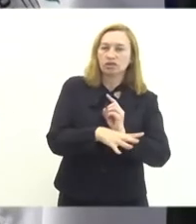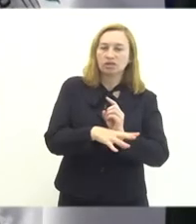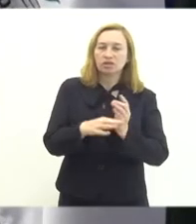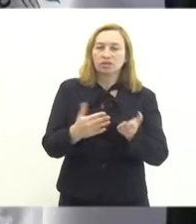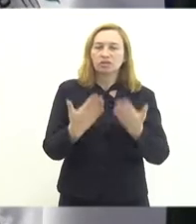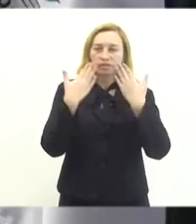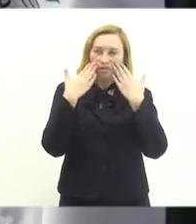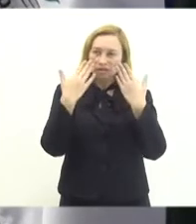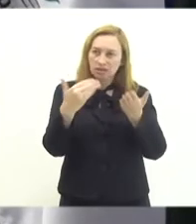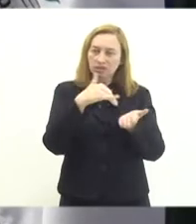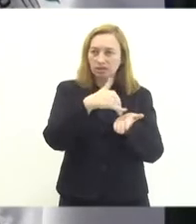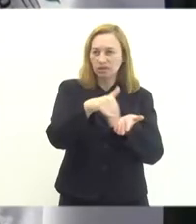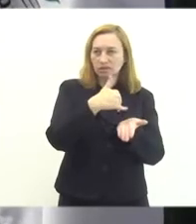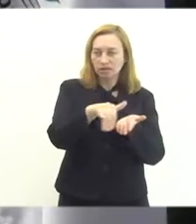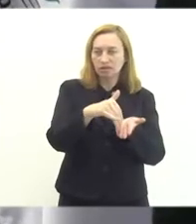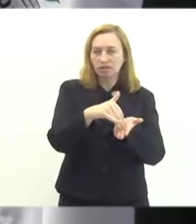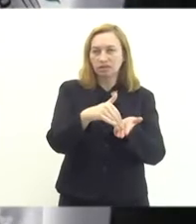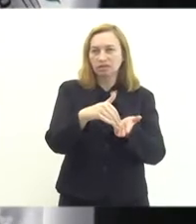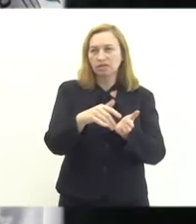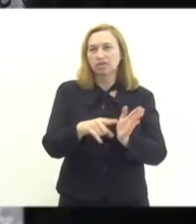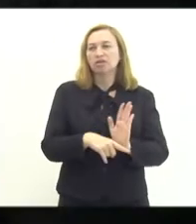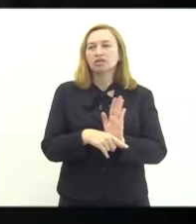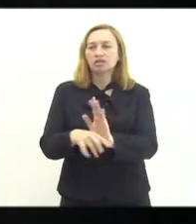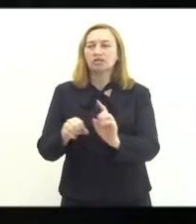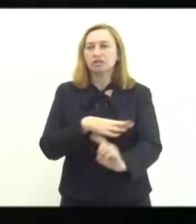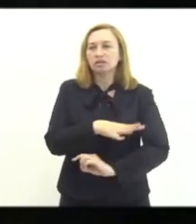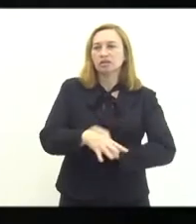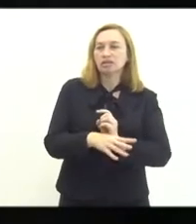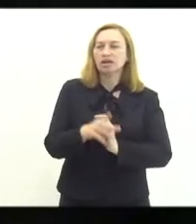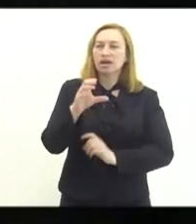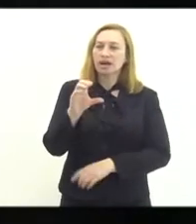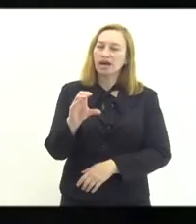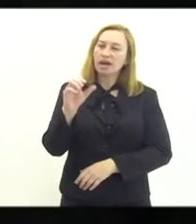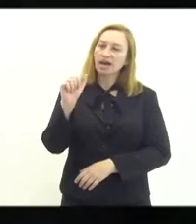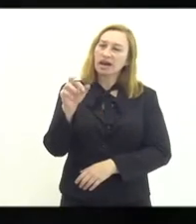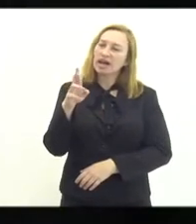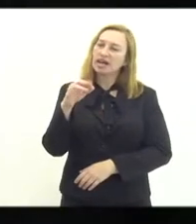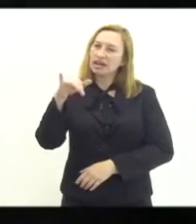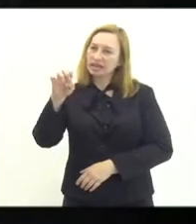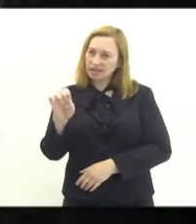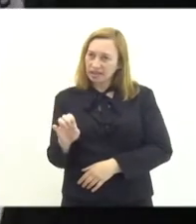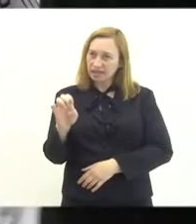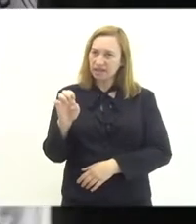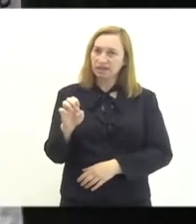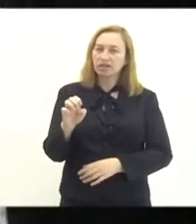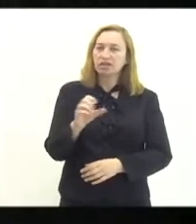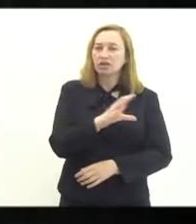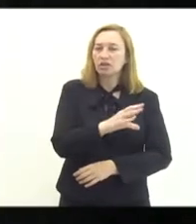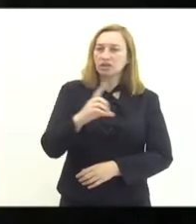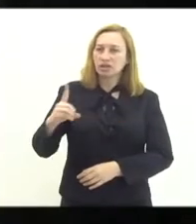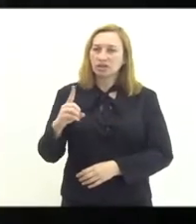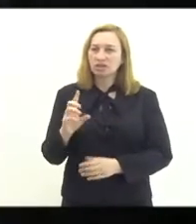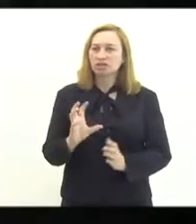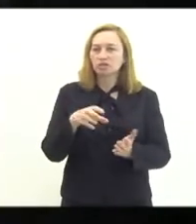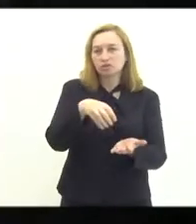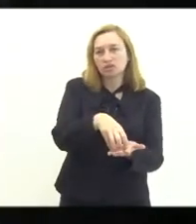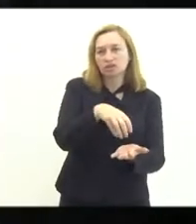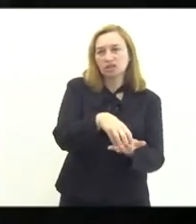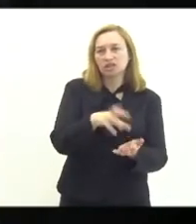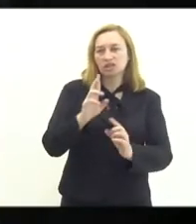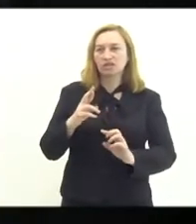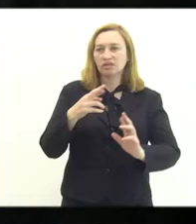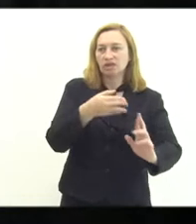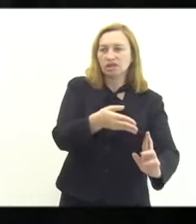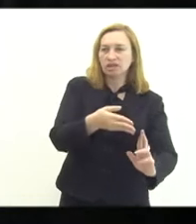de Assistência Social do município de Mesquita a senhora Karine Viana dos Santos coordenadora do centro de referência especializado